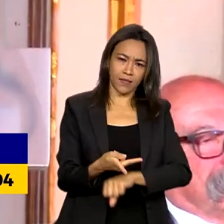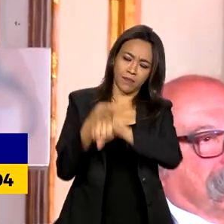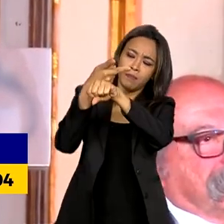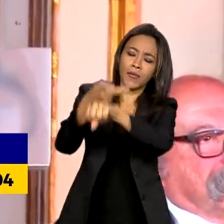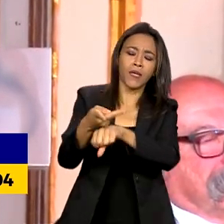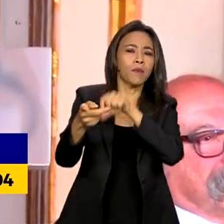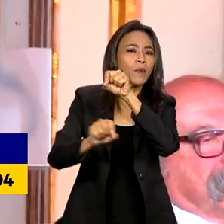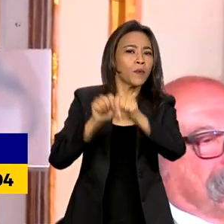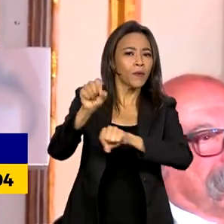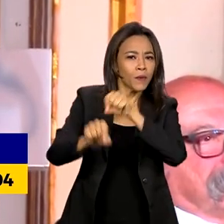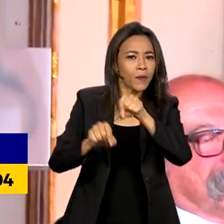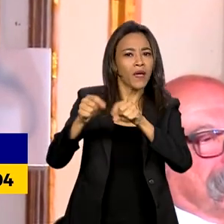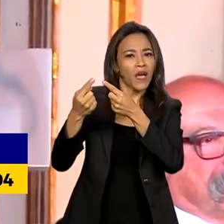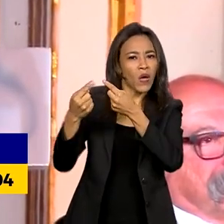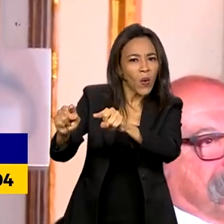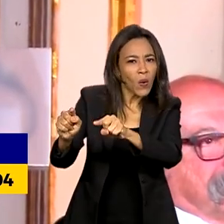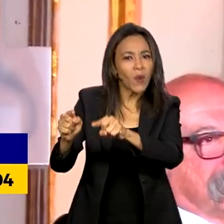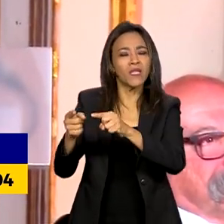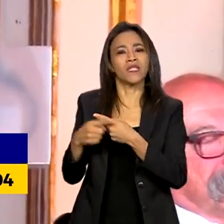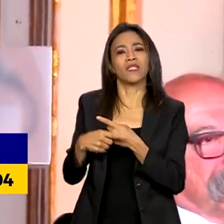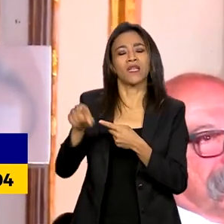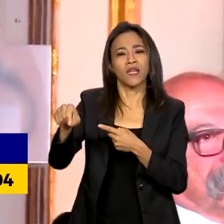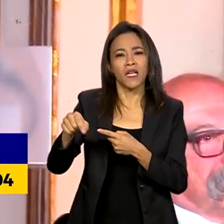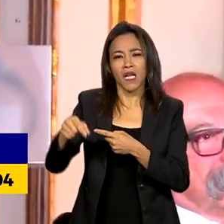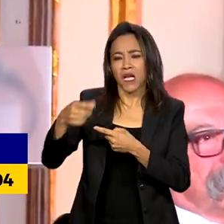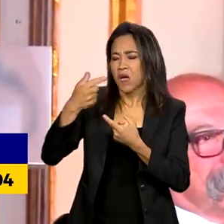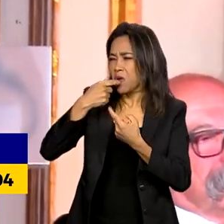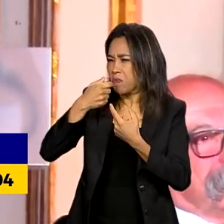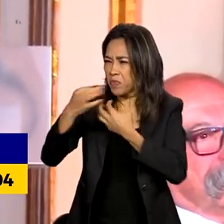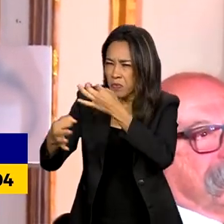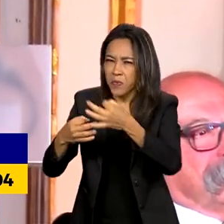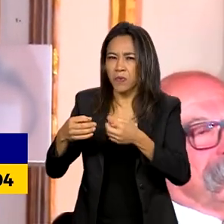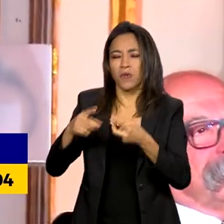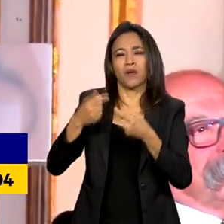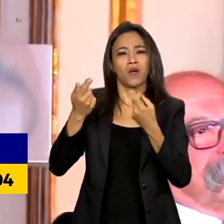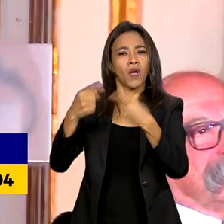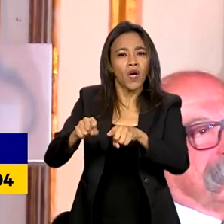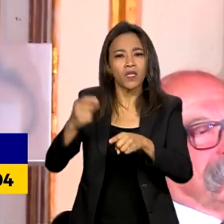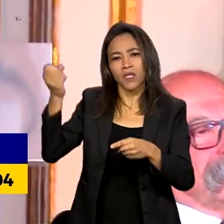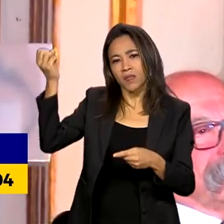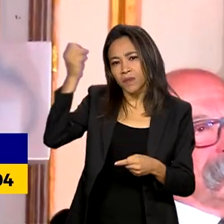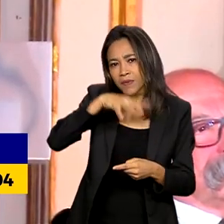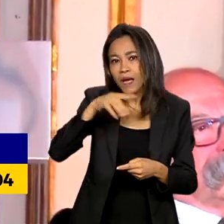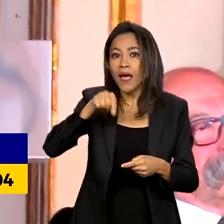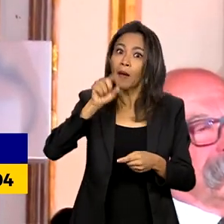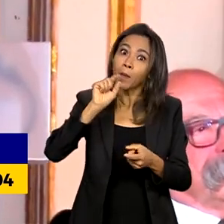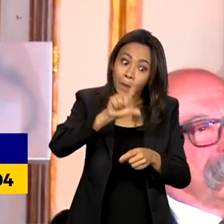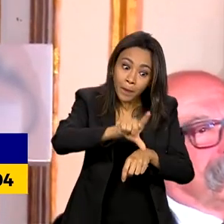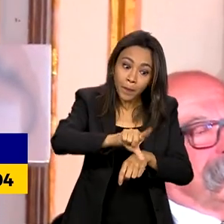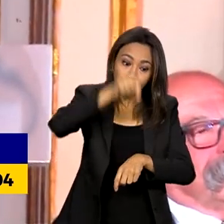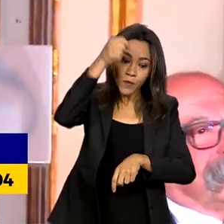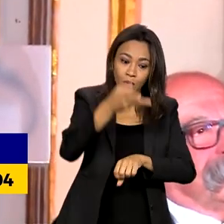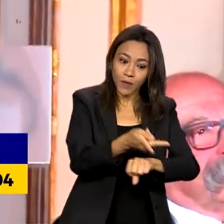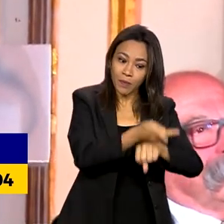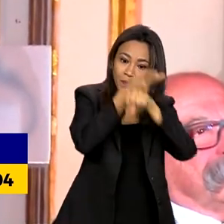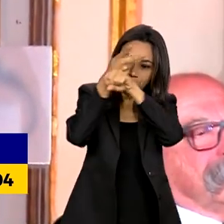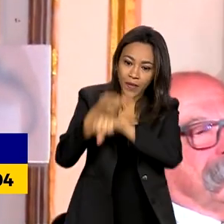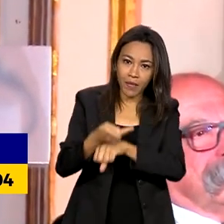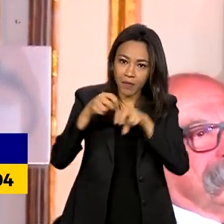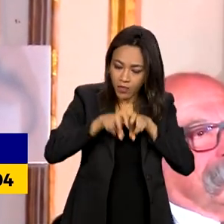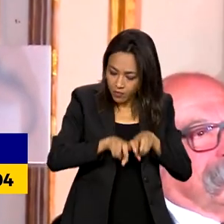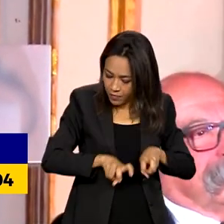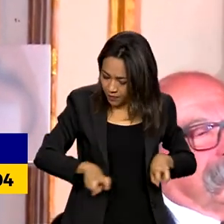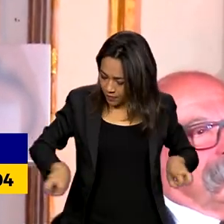contra a censura, do engenho contra a força bruta. Um prêmio escolhido por unanimidade por jurados de